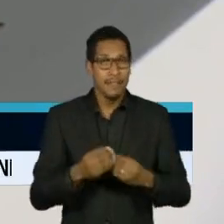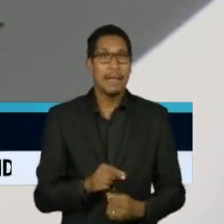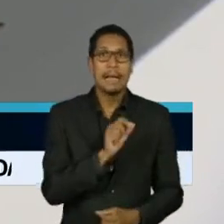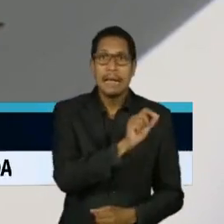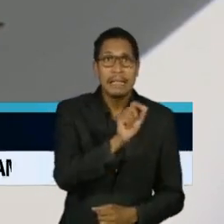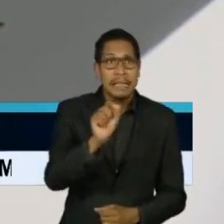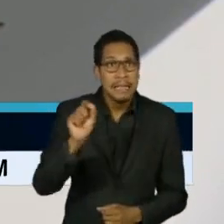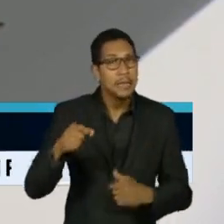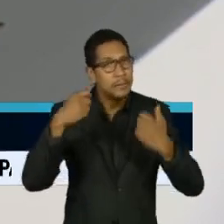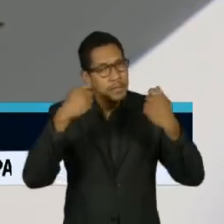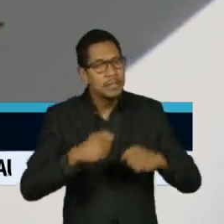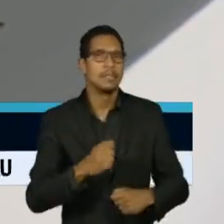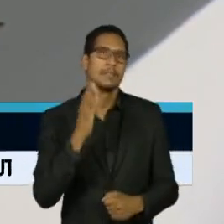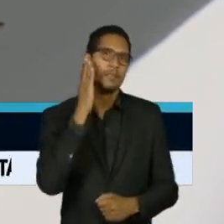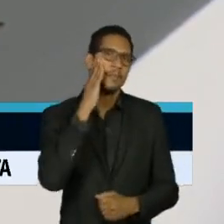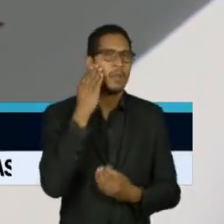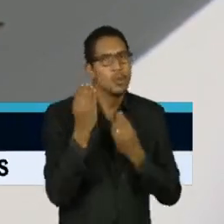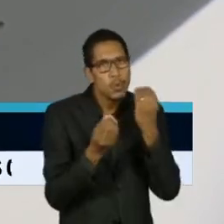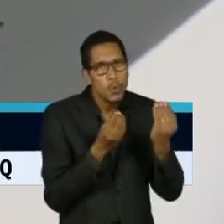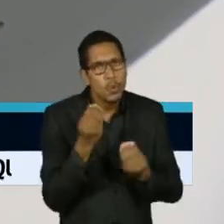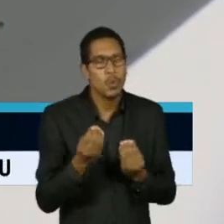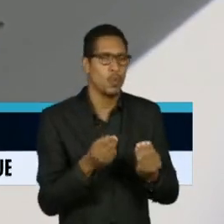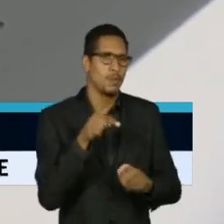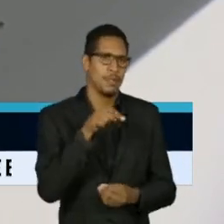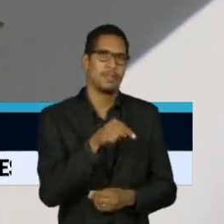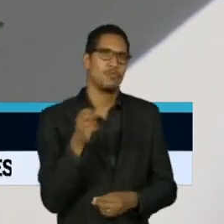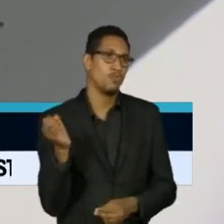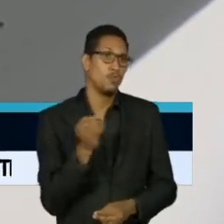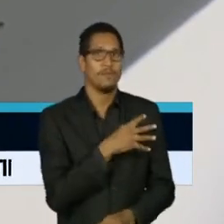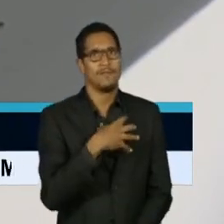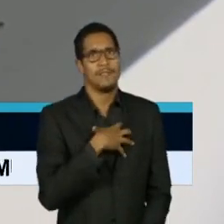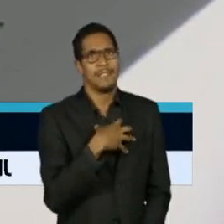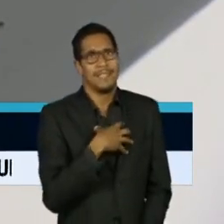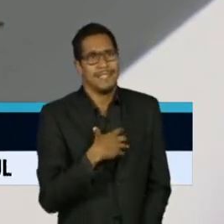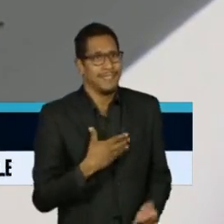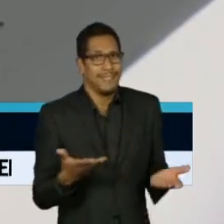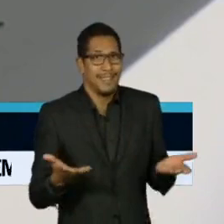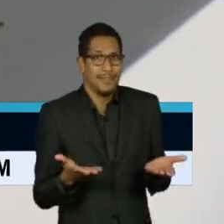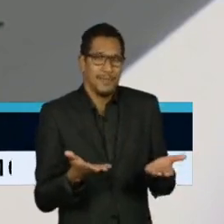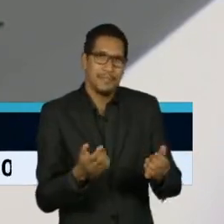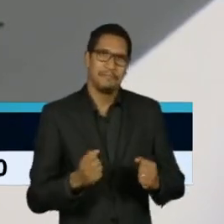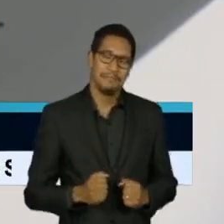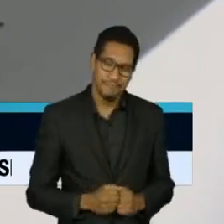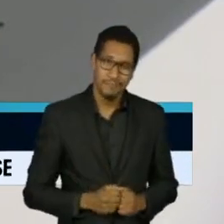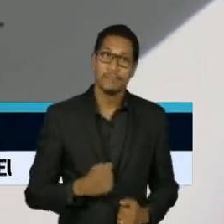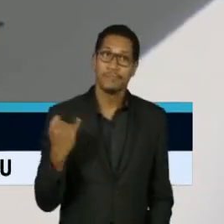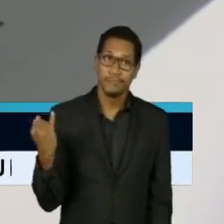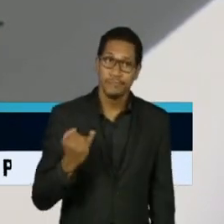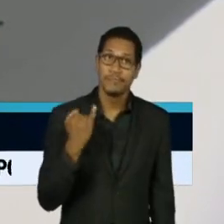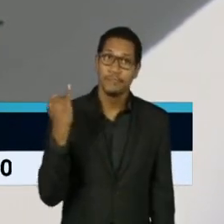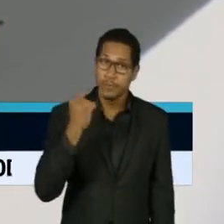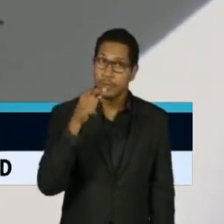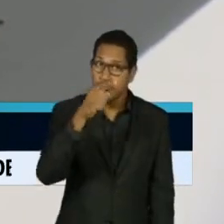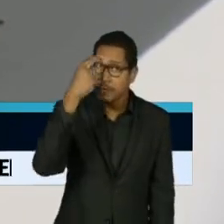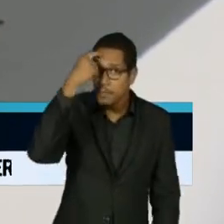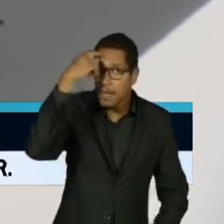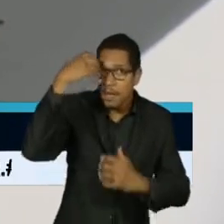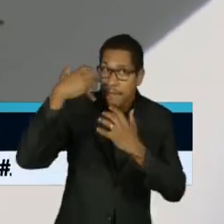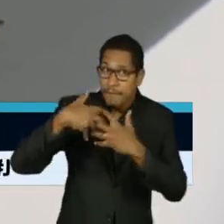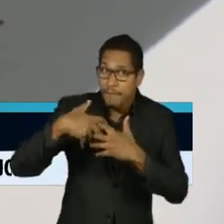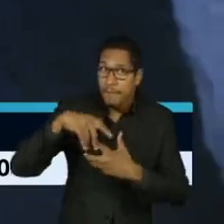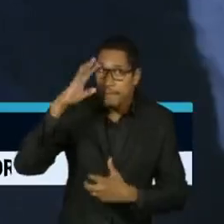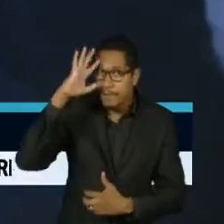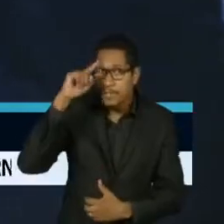nós tem que reaprender a viver nesse mundo novo que nós estamos vivendo agora. É importante pensar nisso.